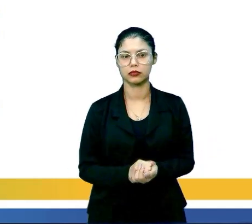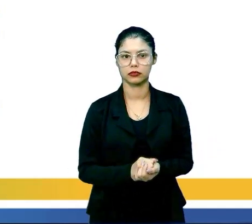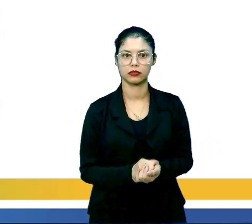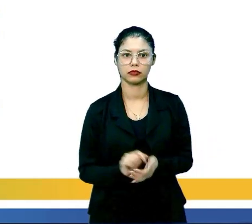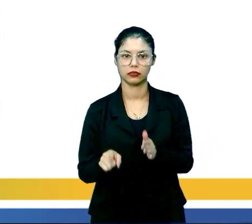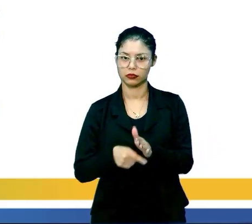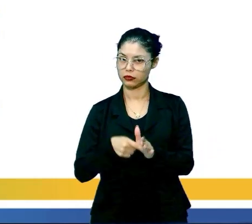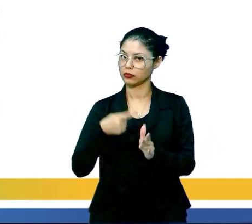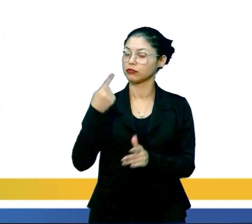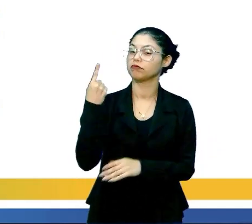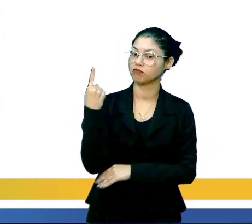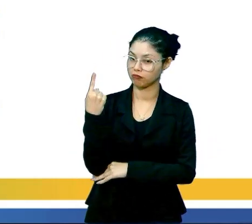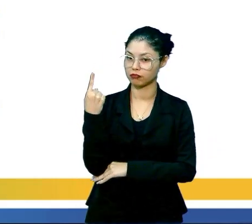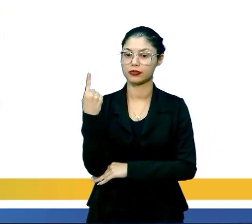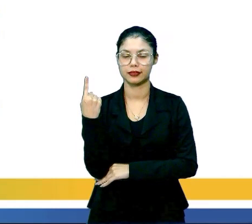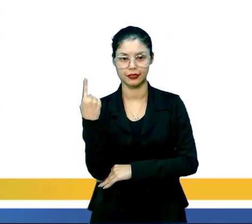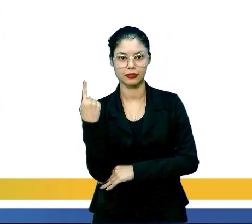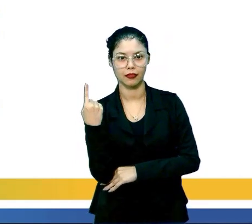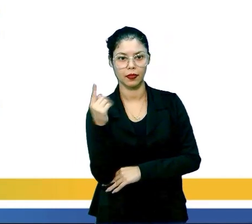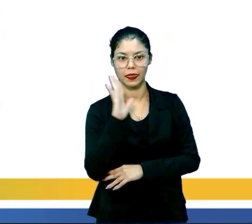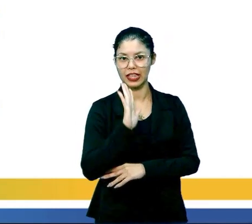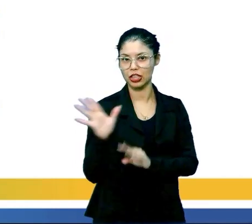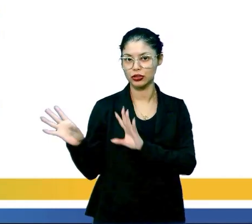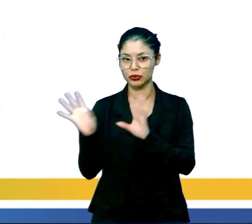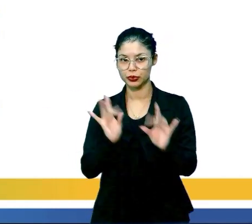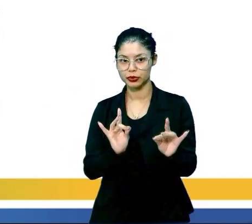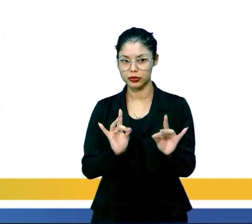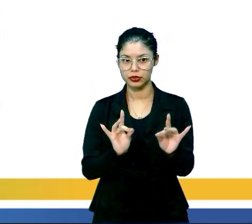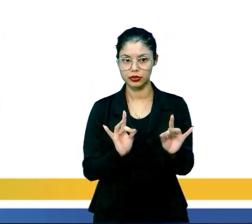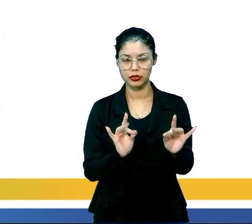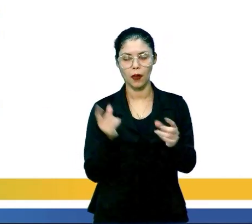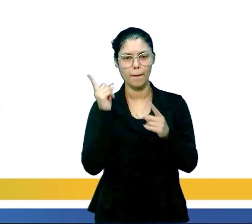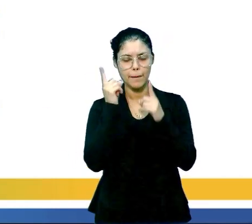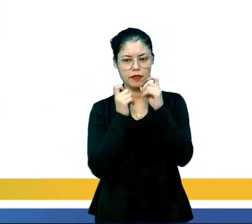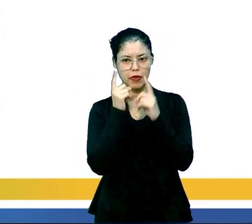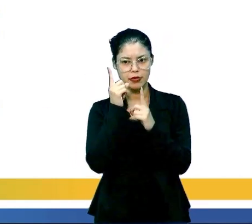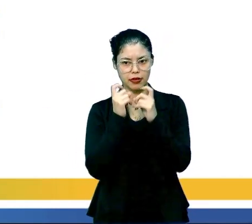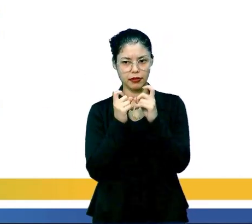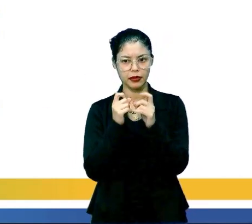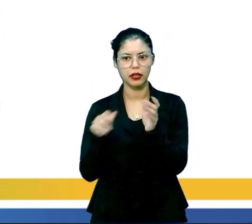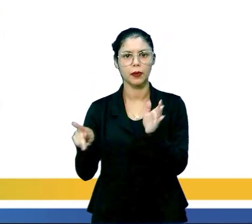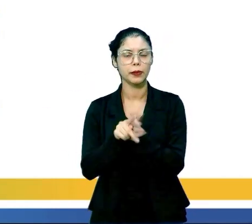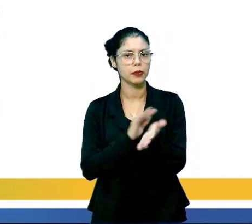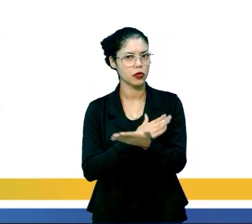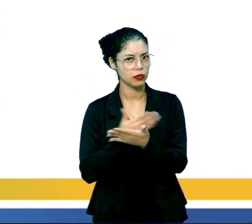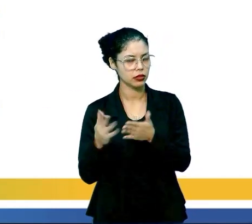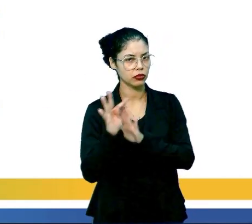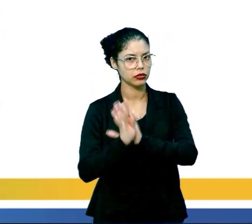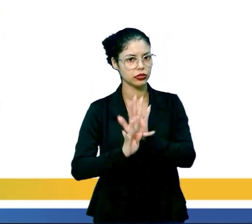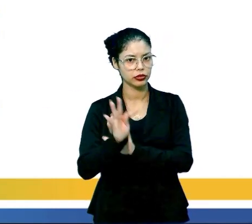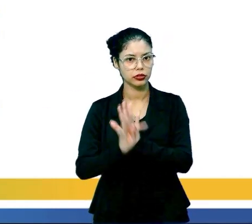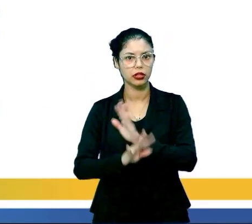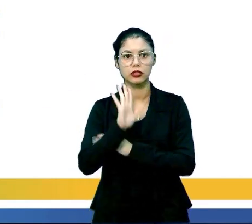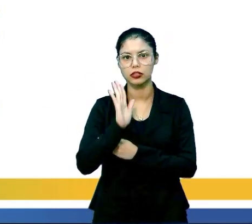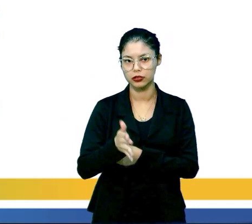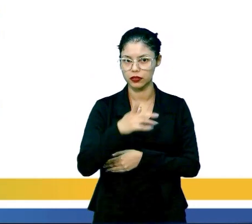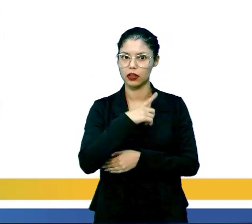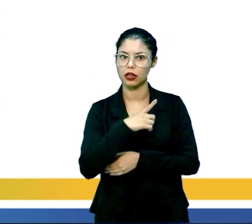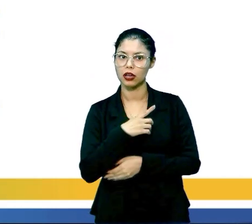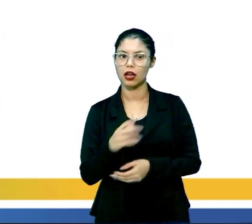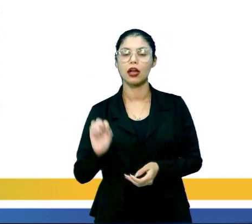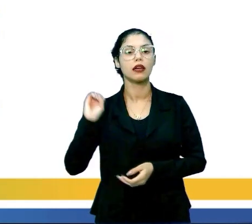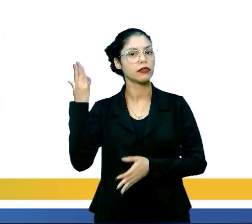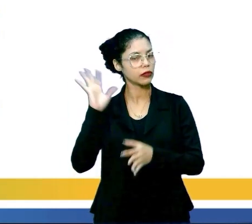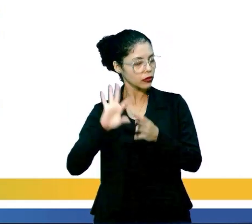assim, primeiramente, ele já trouxe uma expressão aí para iniciar o texto, para dizer que já